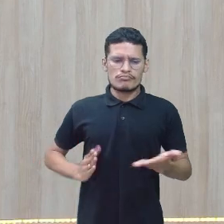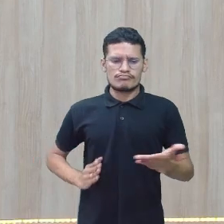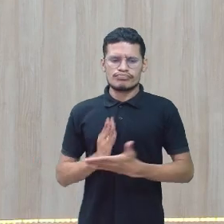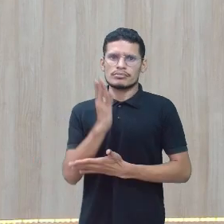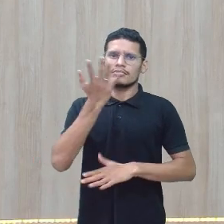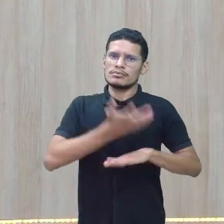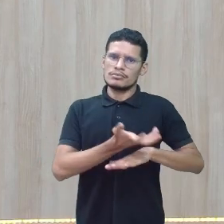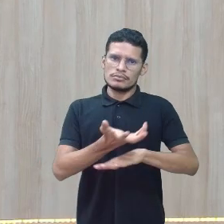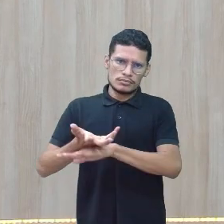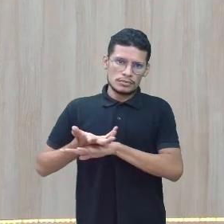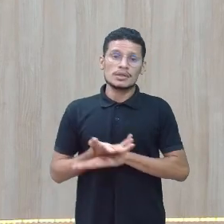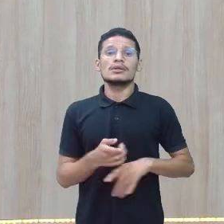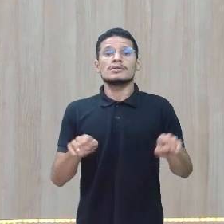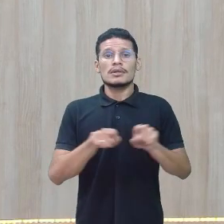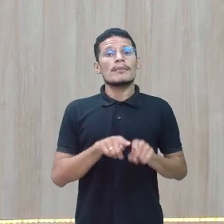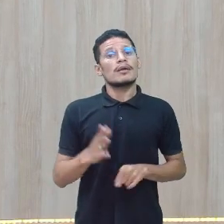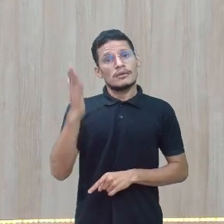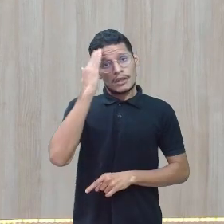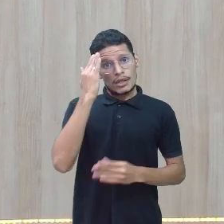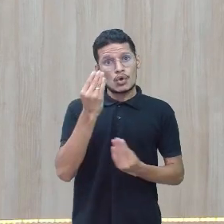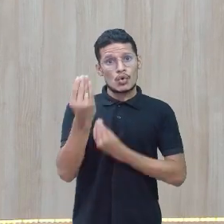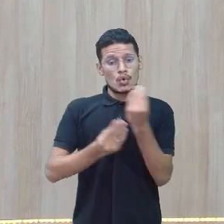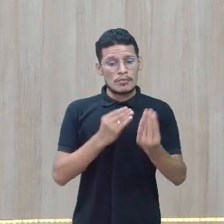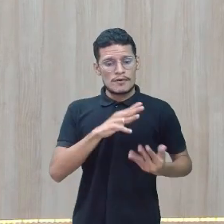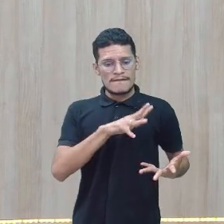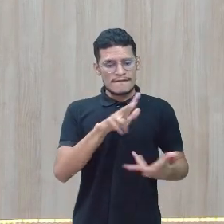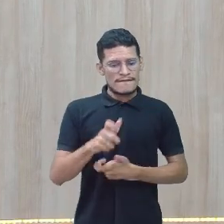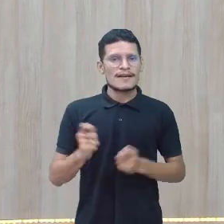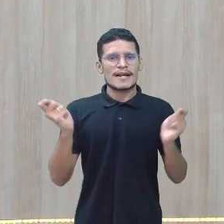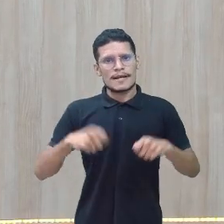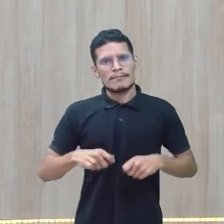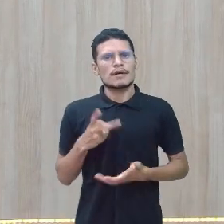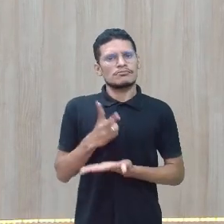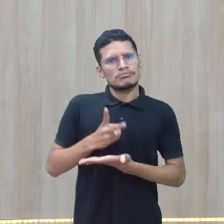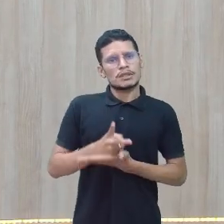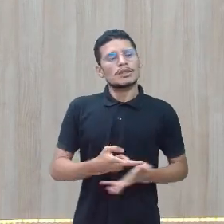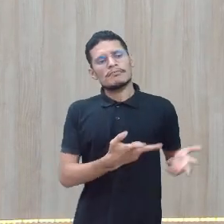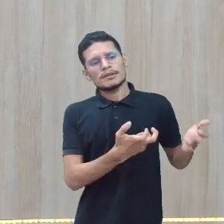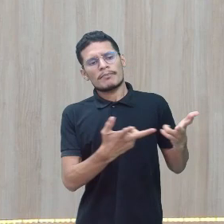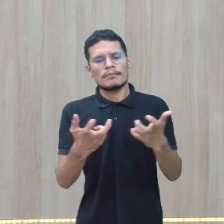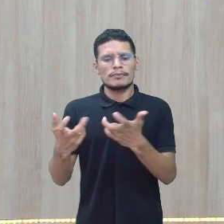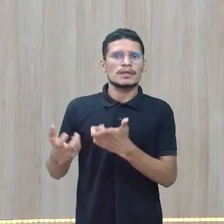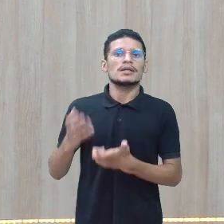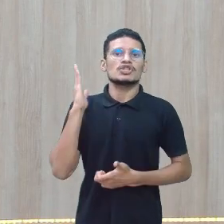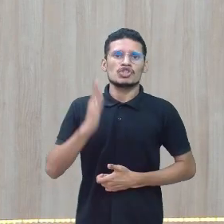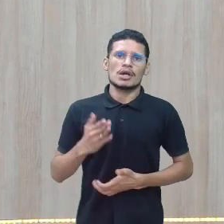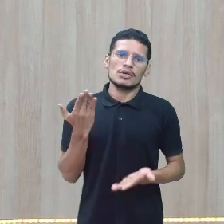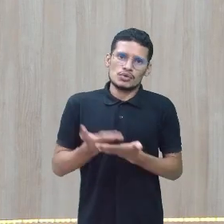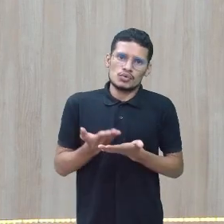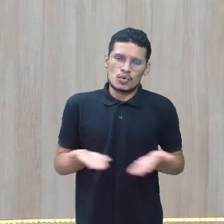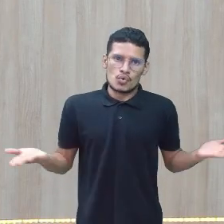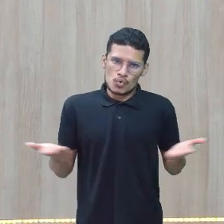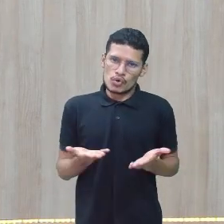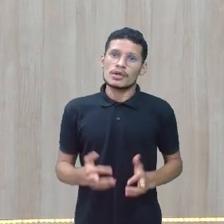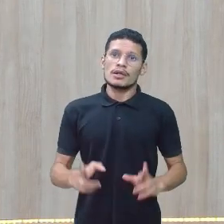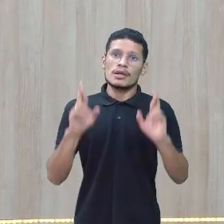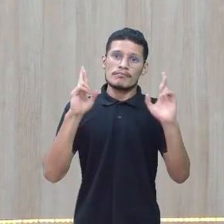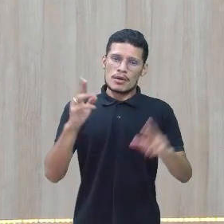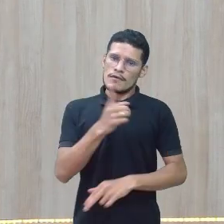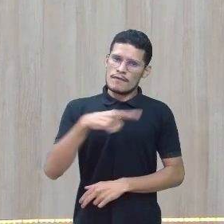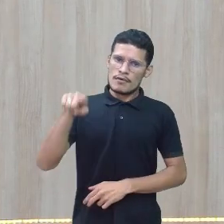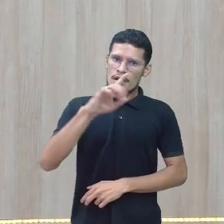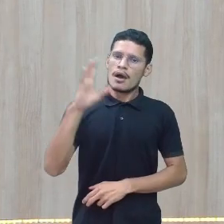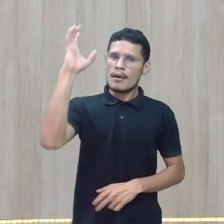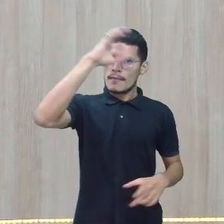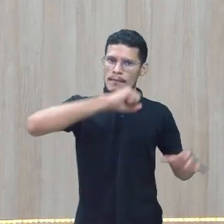tudo mais, entender como é que o mundo funciona e perceber essas definições que a gente falou aqui, tá bom? Eu espero que vocês tenham aprendido